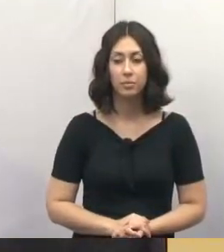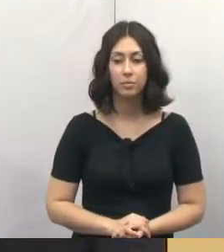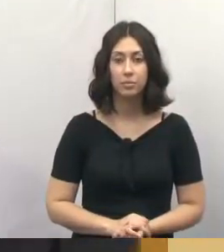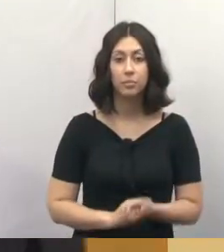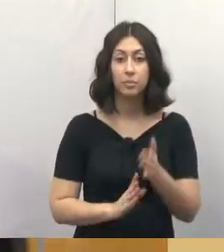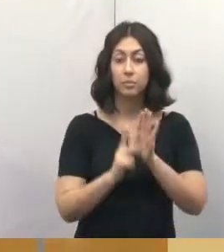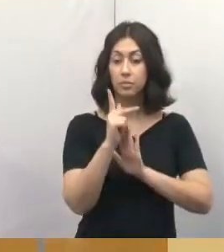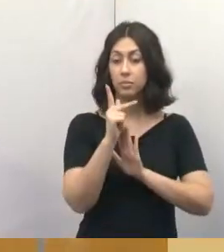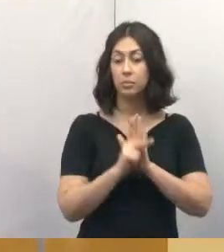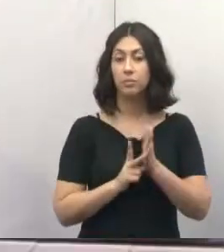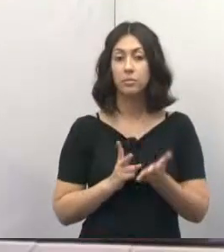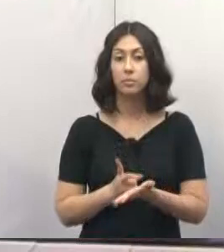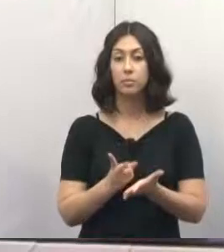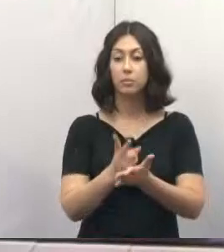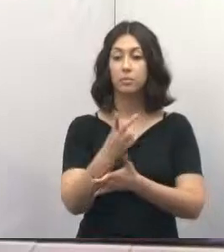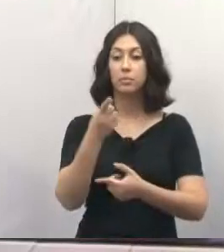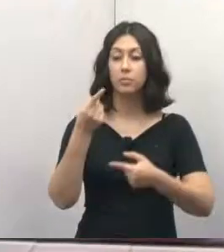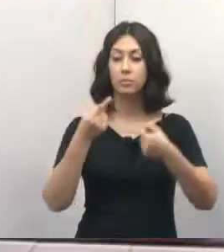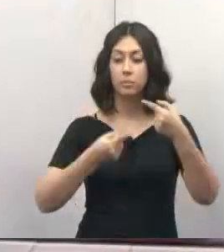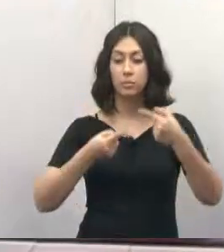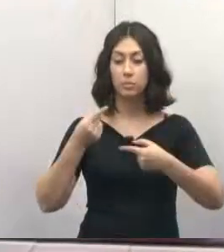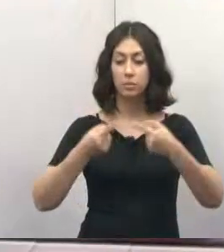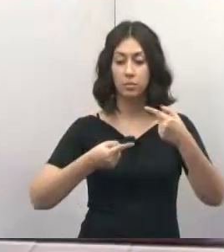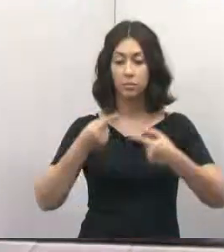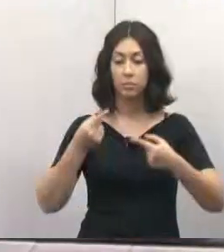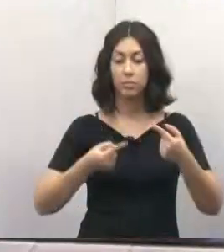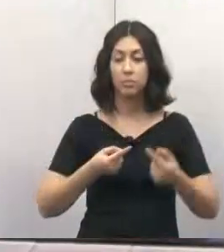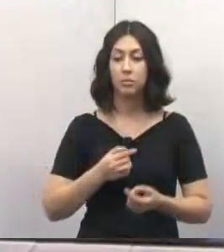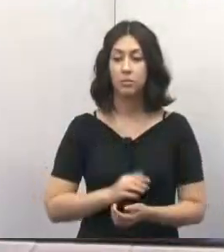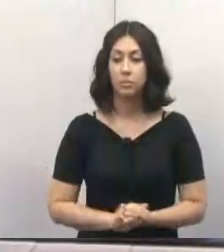O projeto continua em discussão.